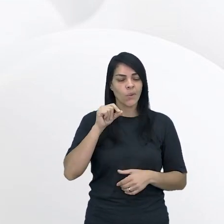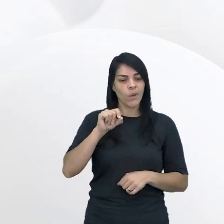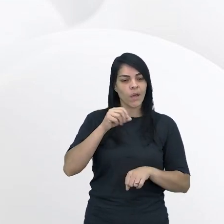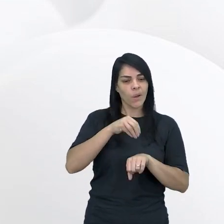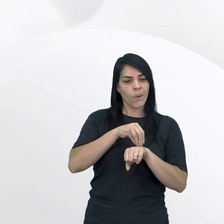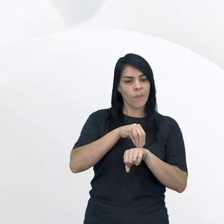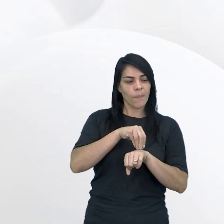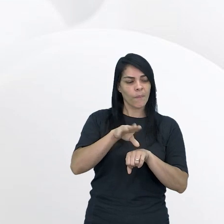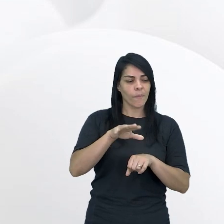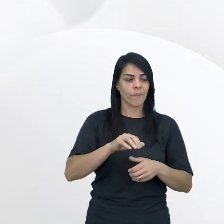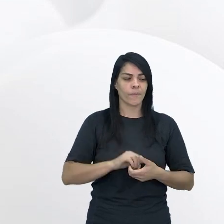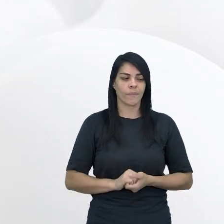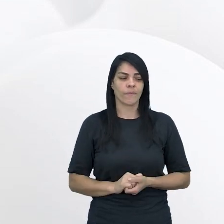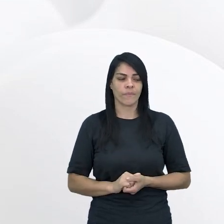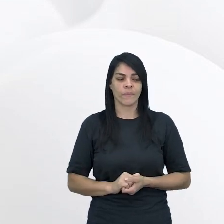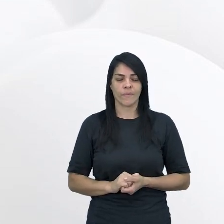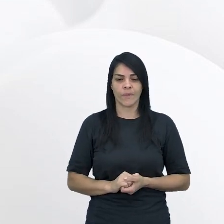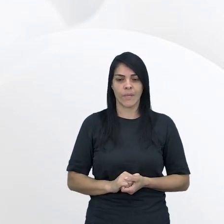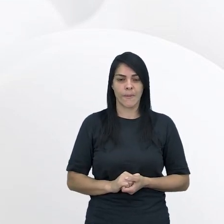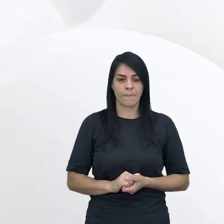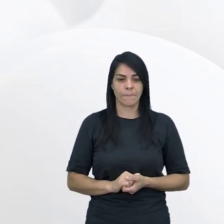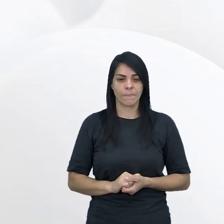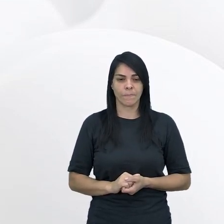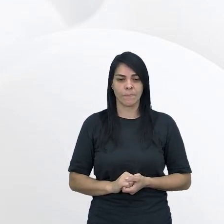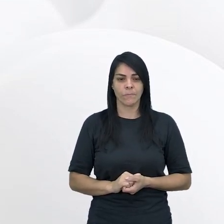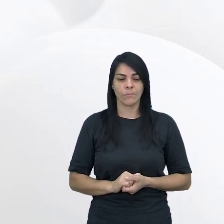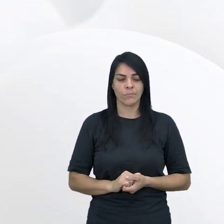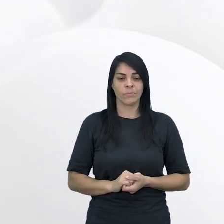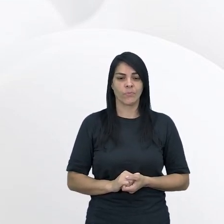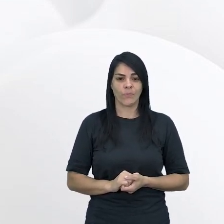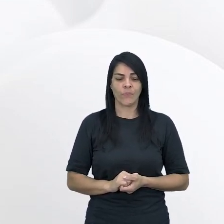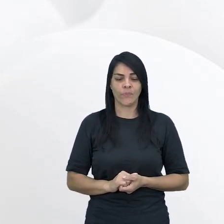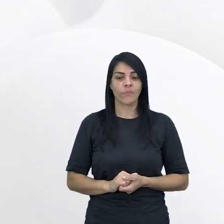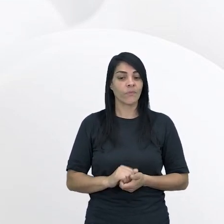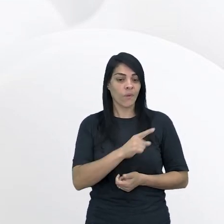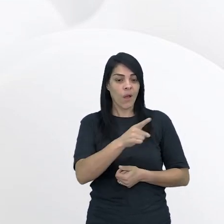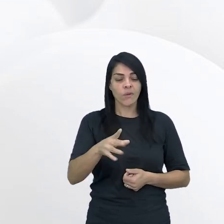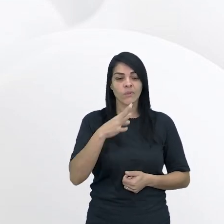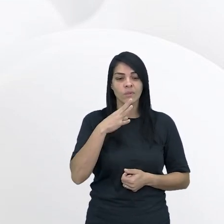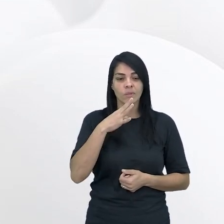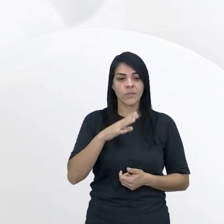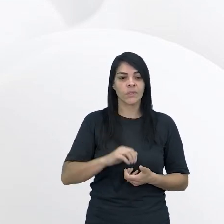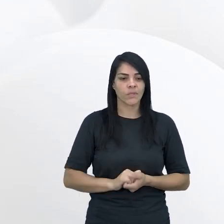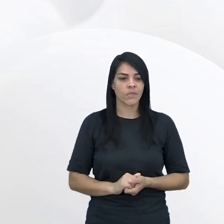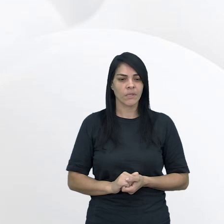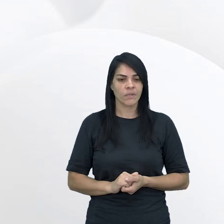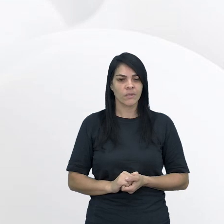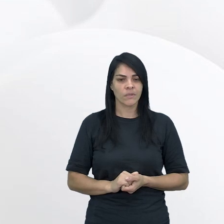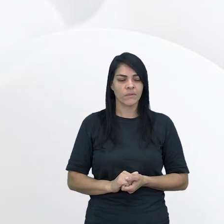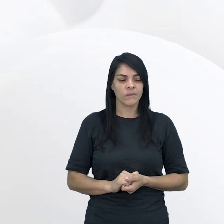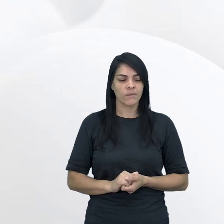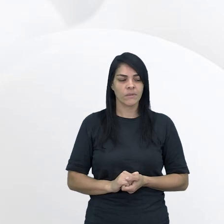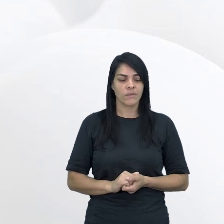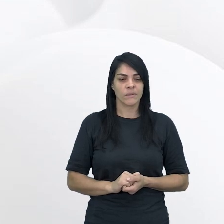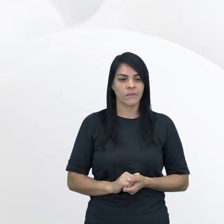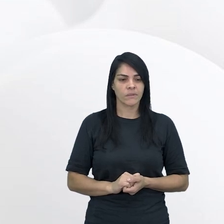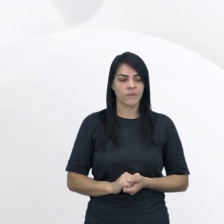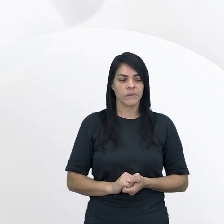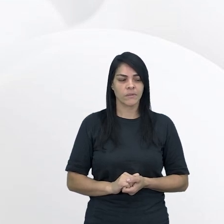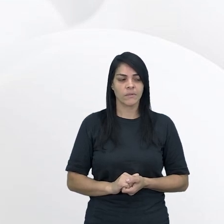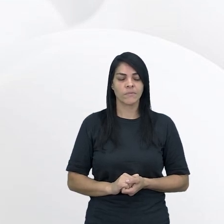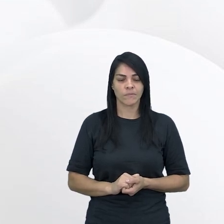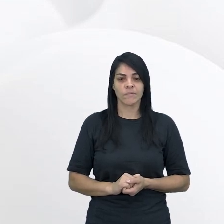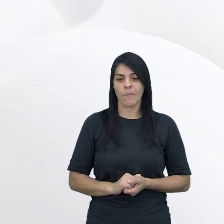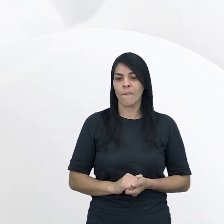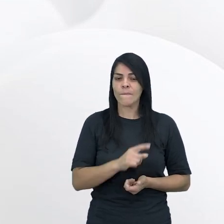sugestão que vocês estão vendo o Bilby. Vocês conhecem o Bilby? E ó, eu já Teve tenho que um falar que a professor que Marlene comentou. já colocou